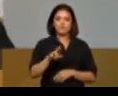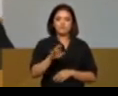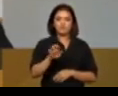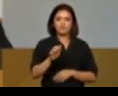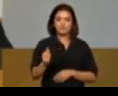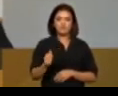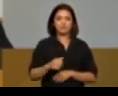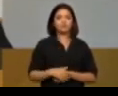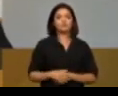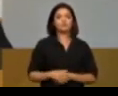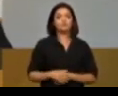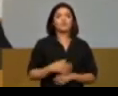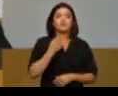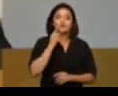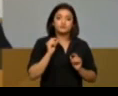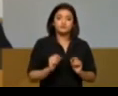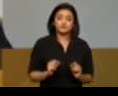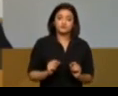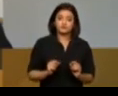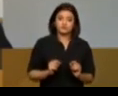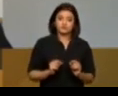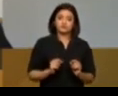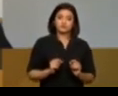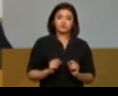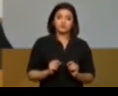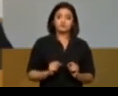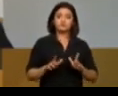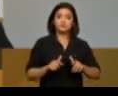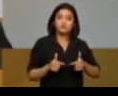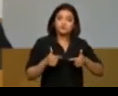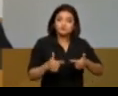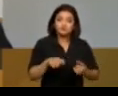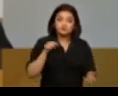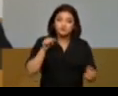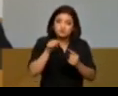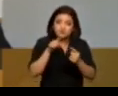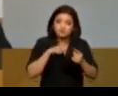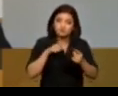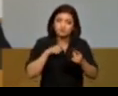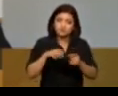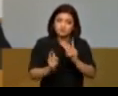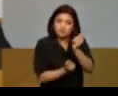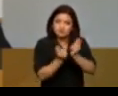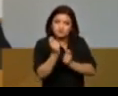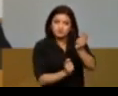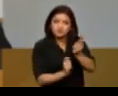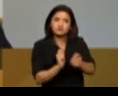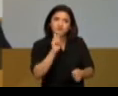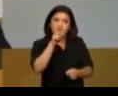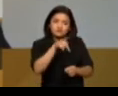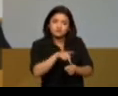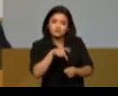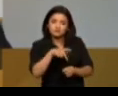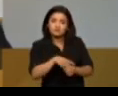o estrito cumprimento de atividade de seu objetivo social que integrem a indústria do petróleo.